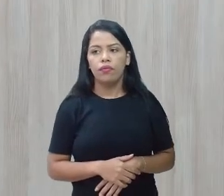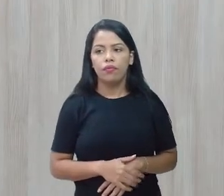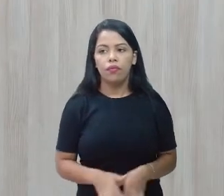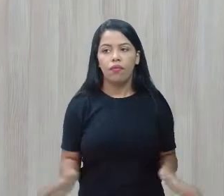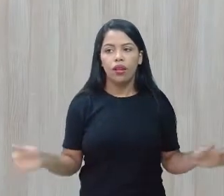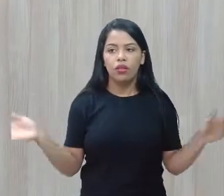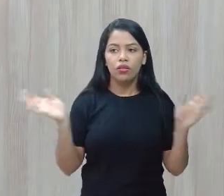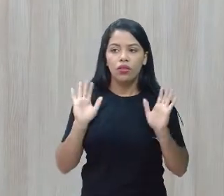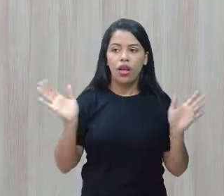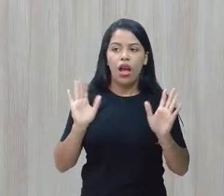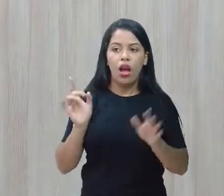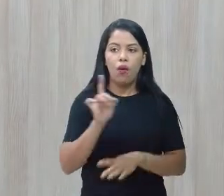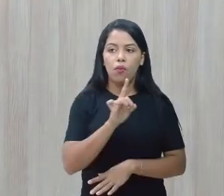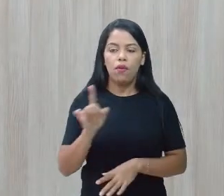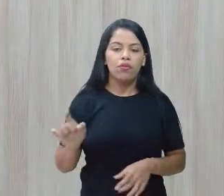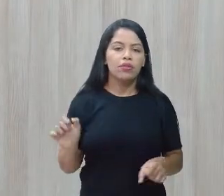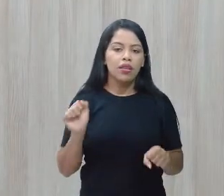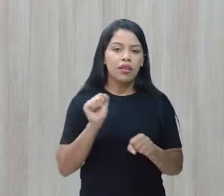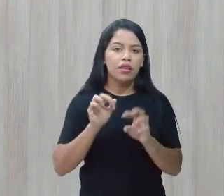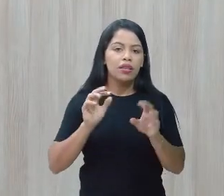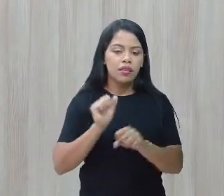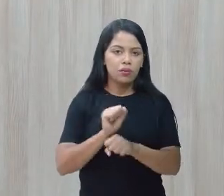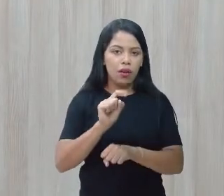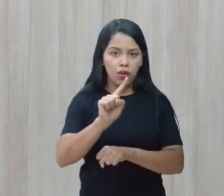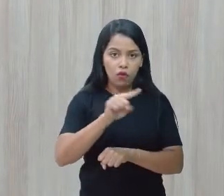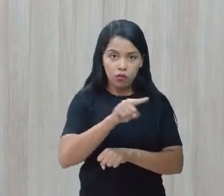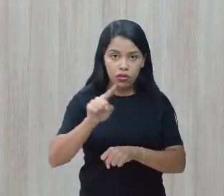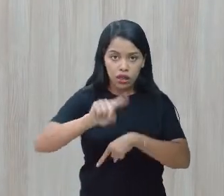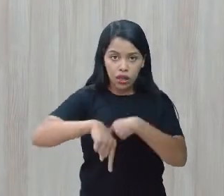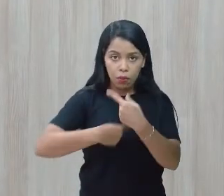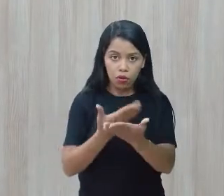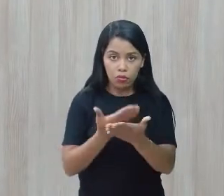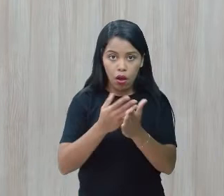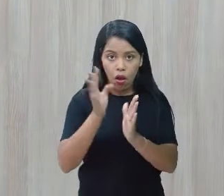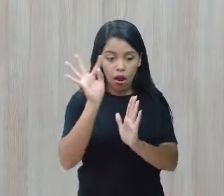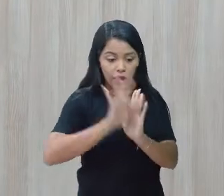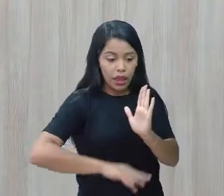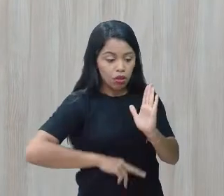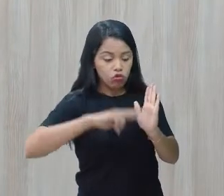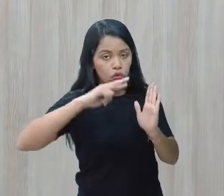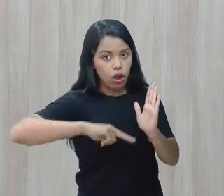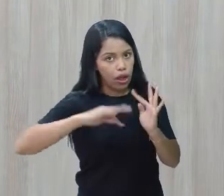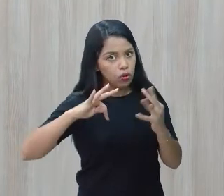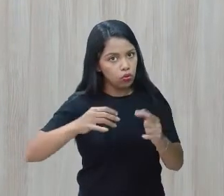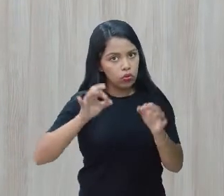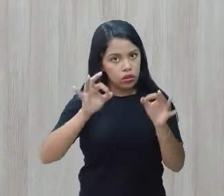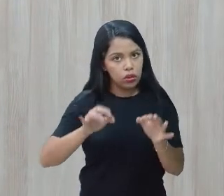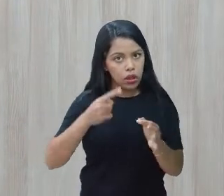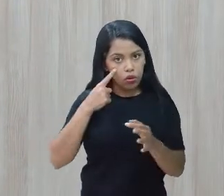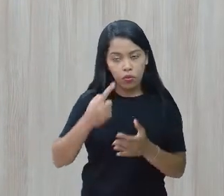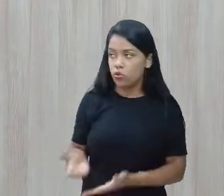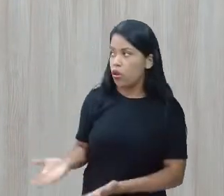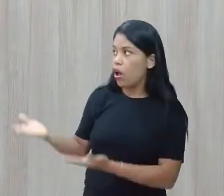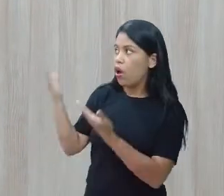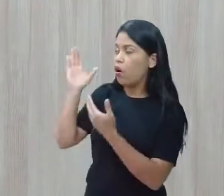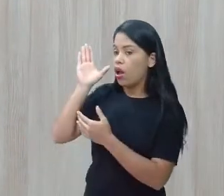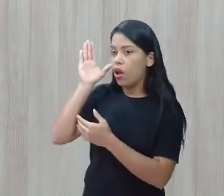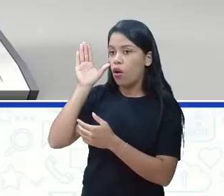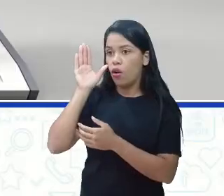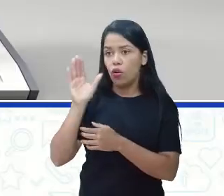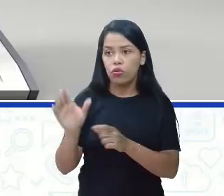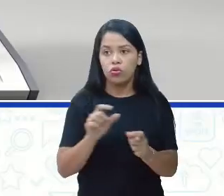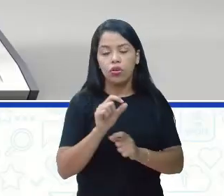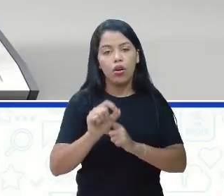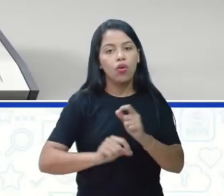Tchau, pessoal. Aguardo vocês na próxima aula. Leiam os textos. E eu estou deixando aqui na tela uma curiosidade, né? Que é